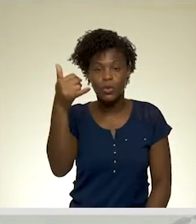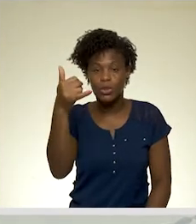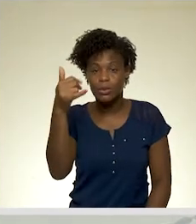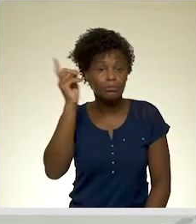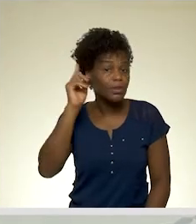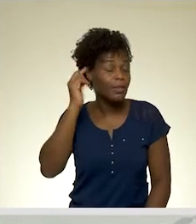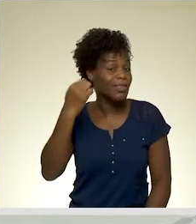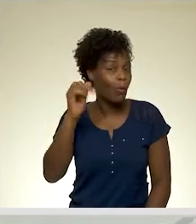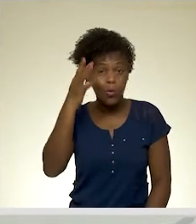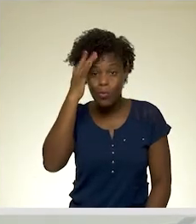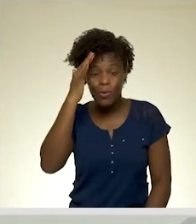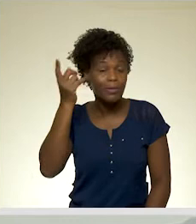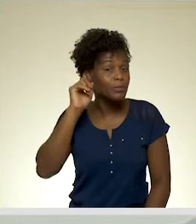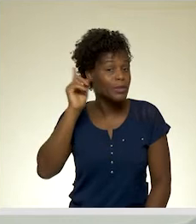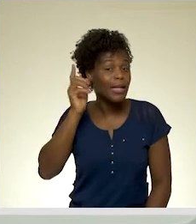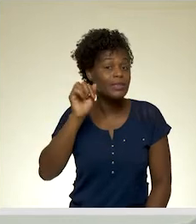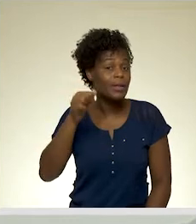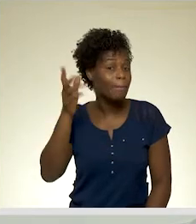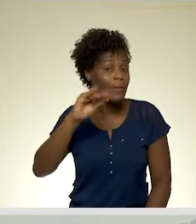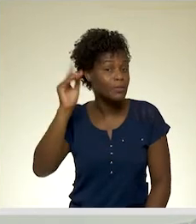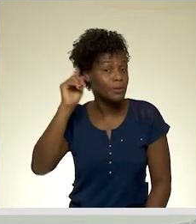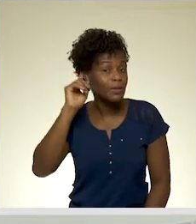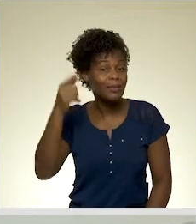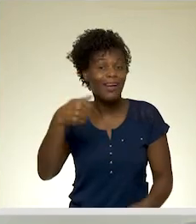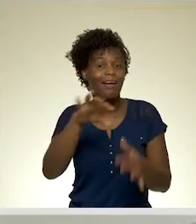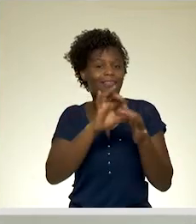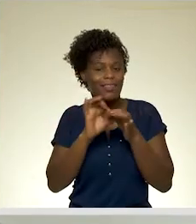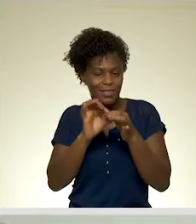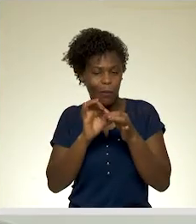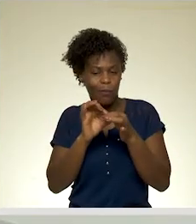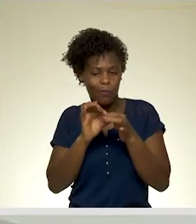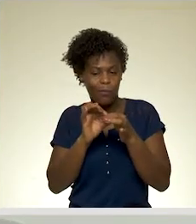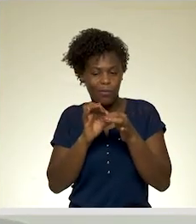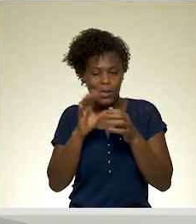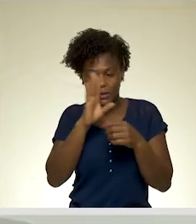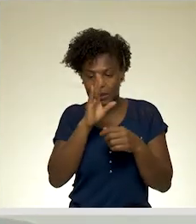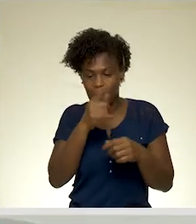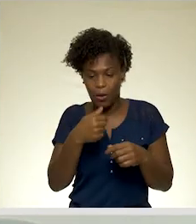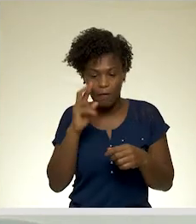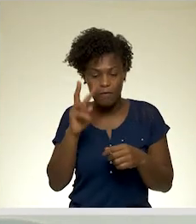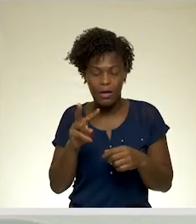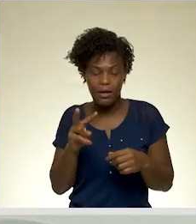não é o número, não é o valor. O importante é a relação. Ora, basta ver aqui.